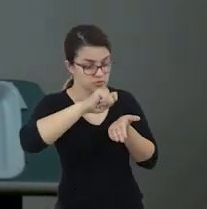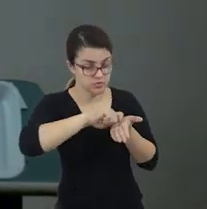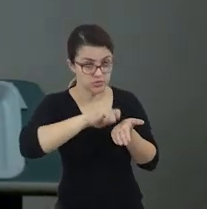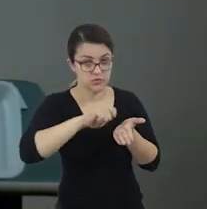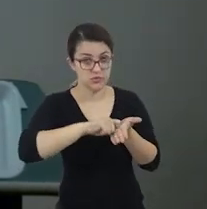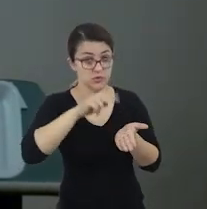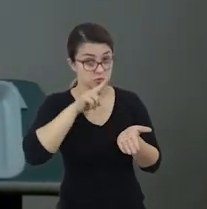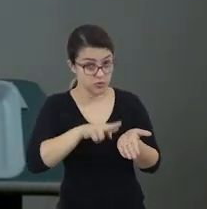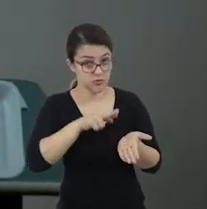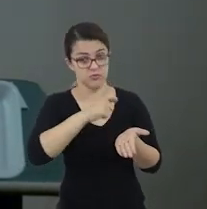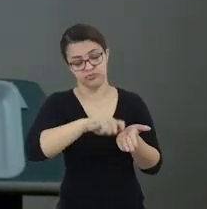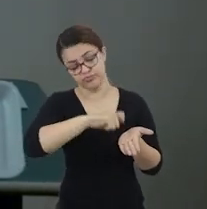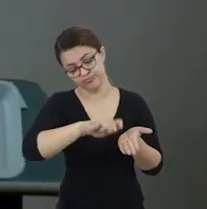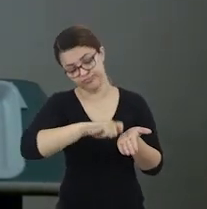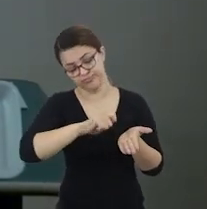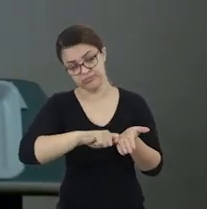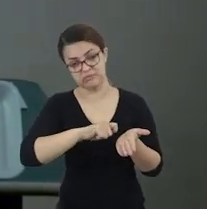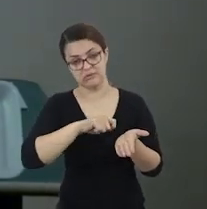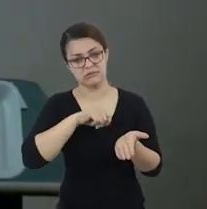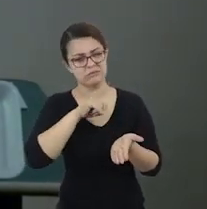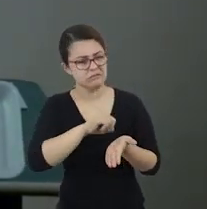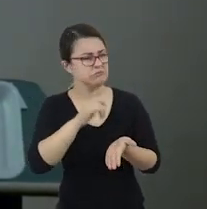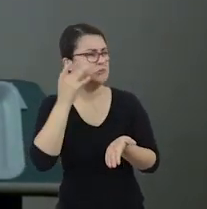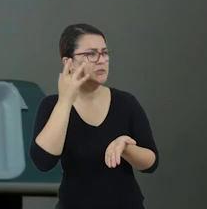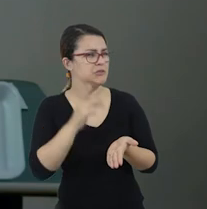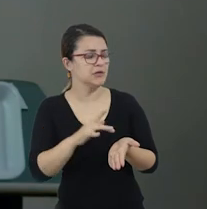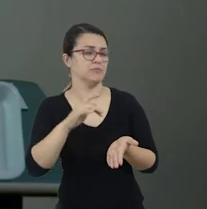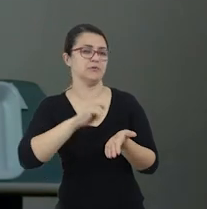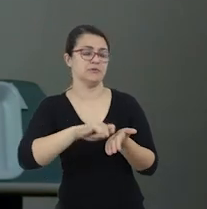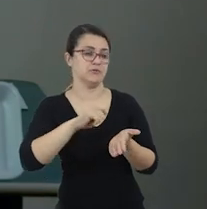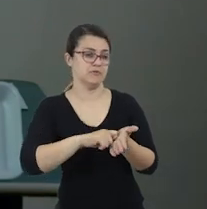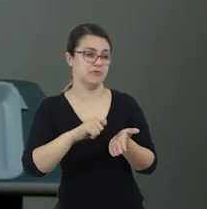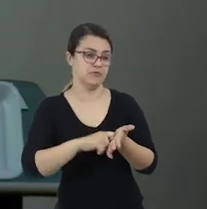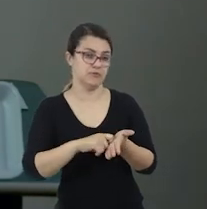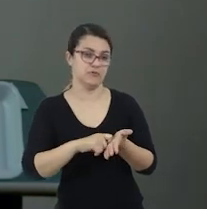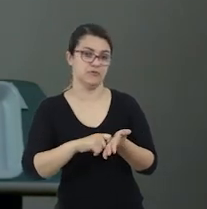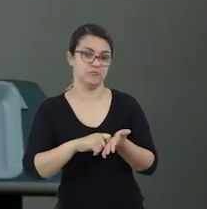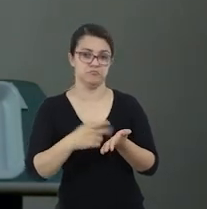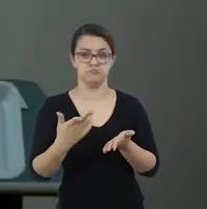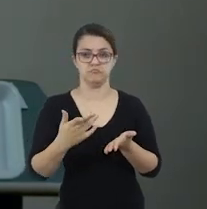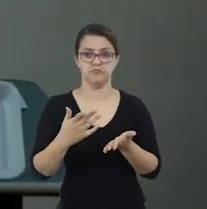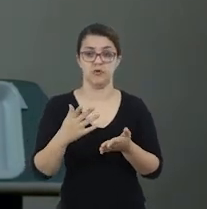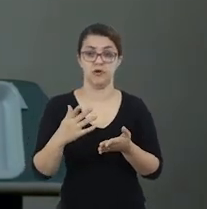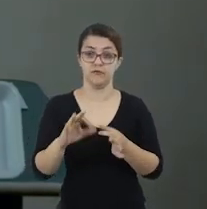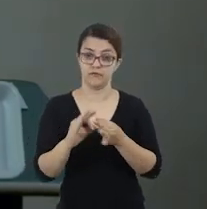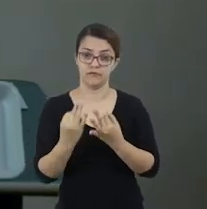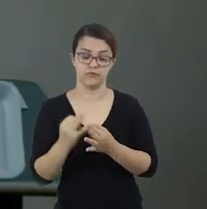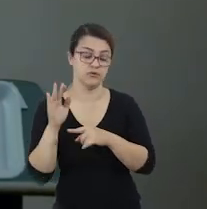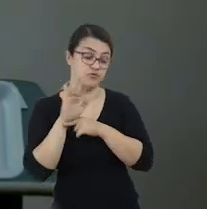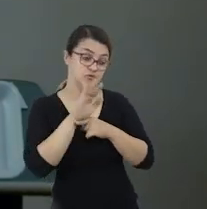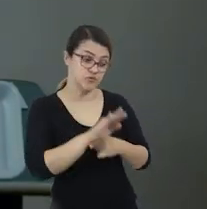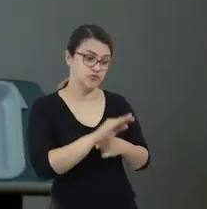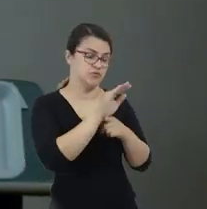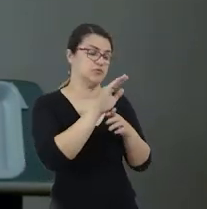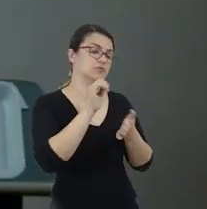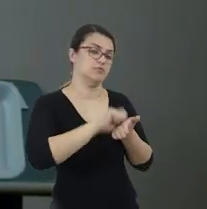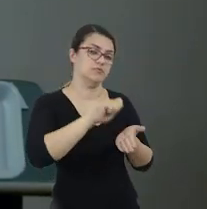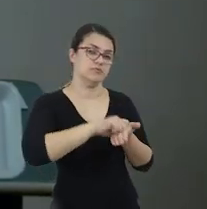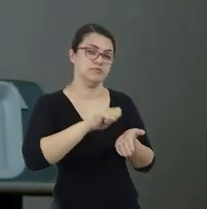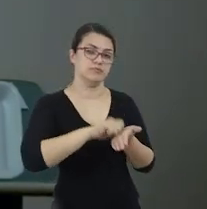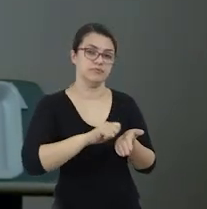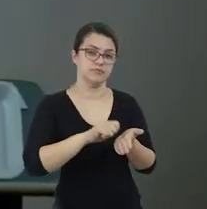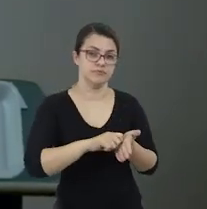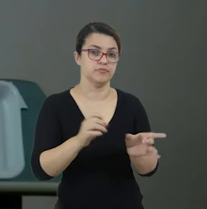essas respostas. Caso tenha dificuldade, o adulto pode estar auxiliando nesse registro.